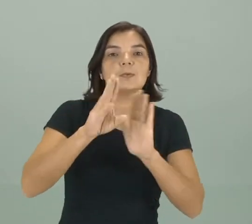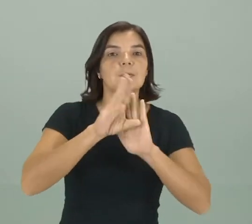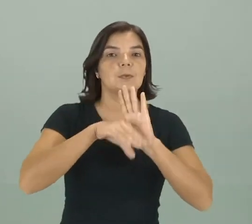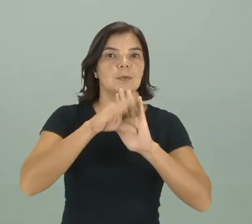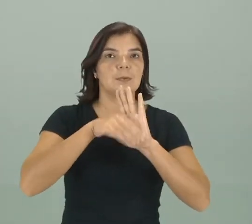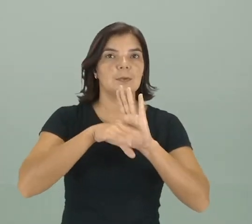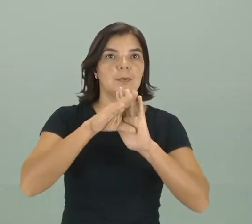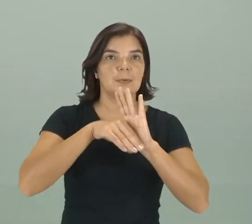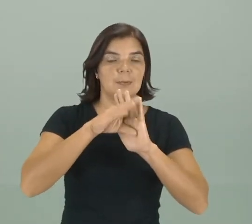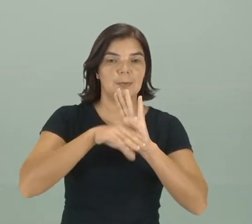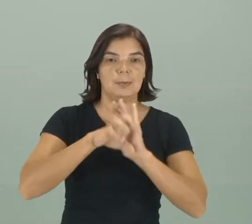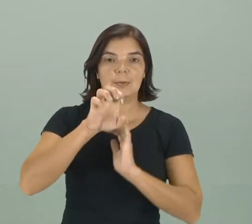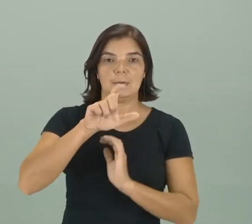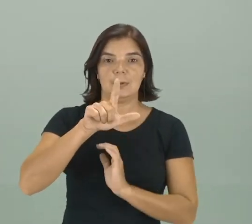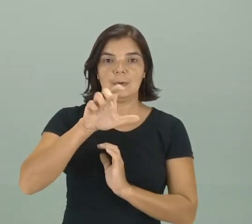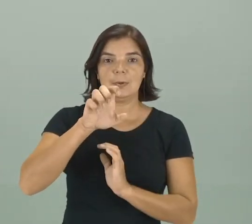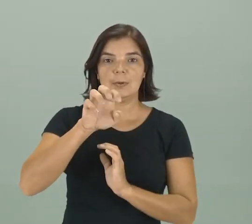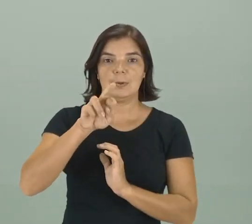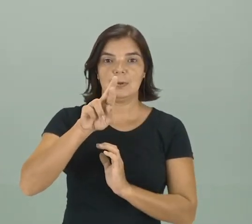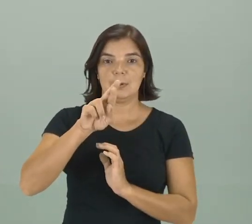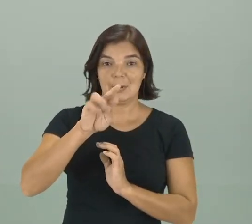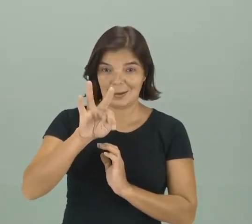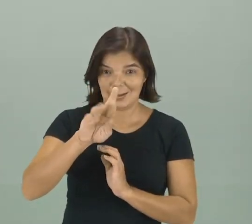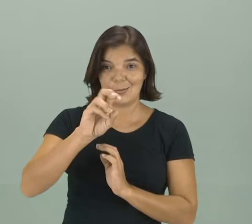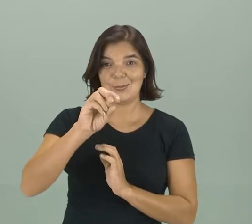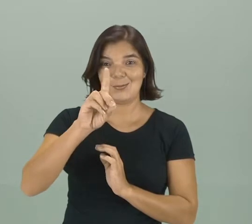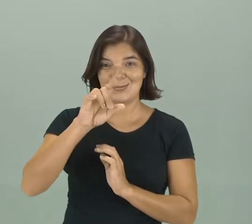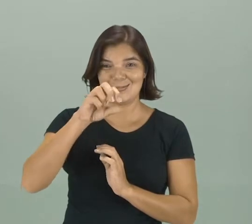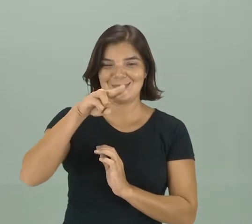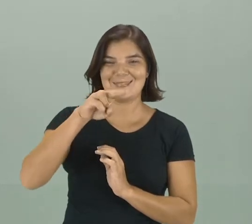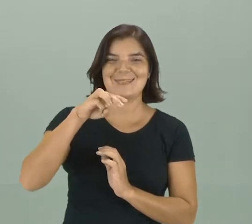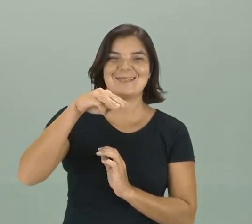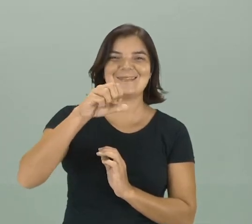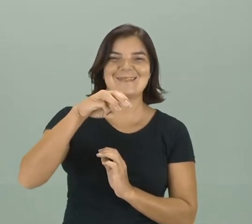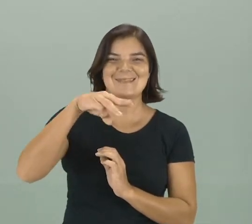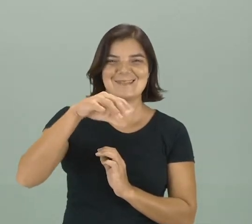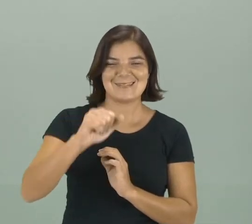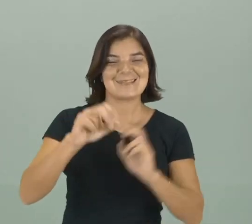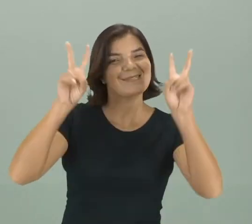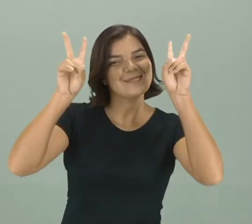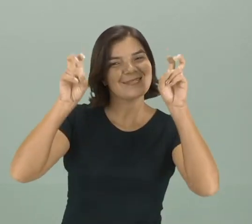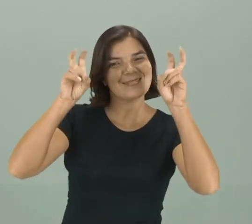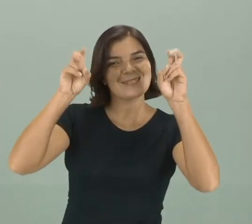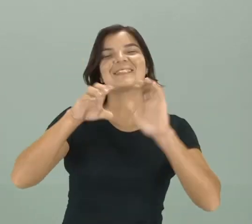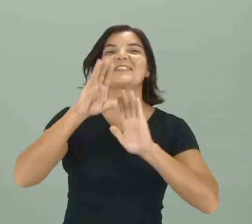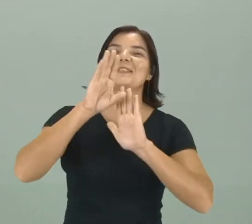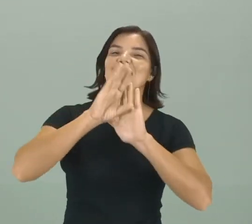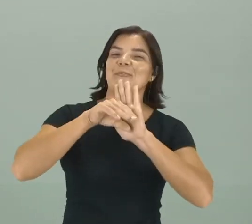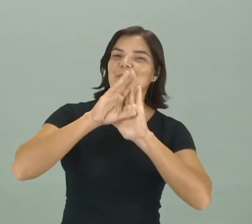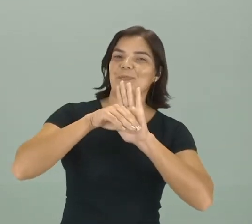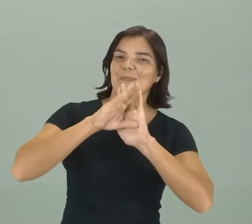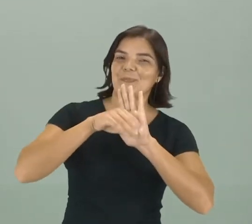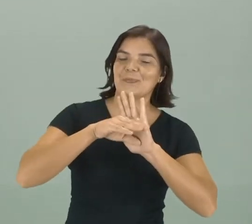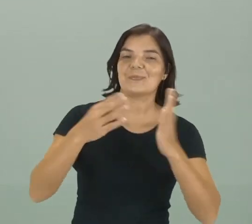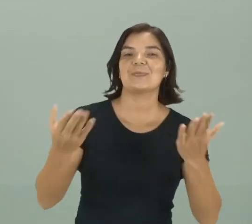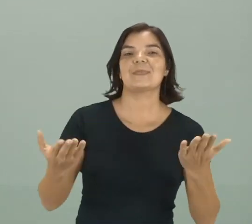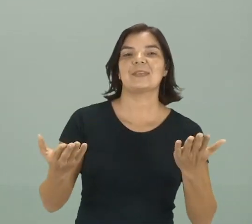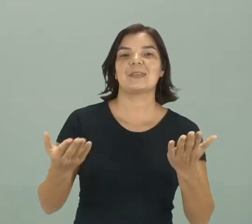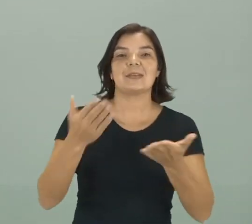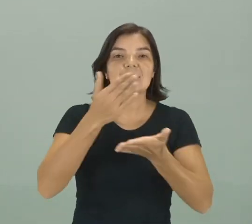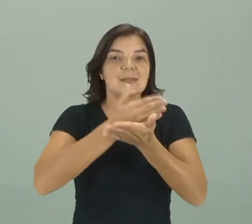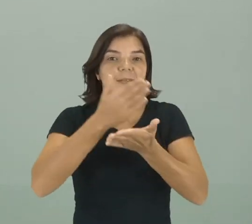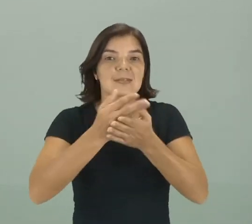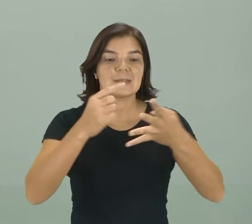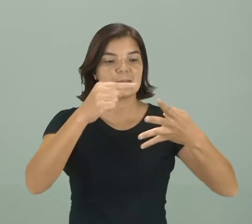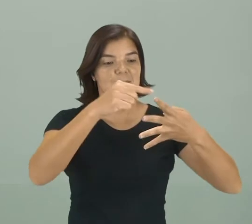conteúdo de eletrodinâmica. E vamos começar pelo assunto, né? Essa parte de eletrodinâmica se divide